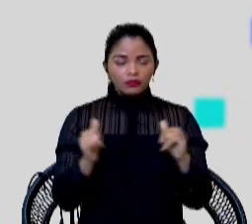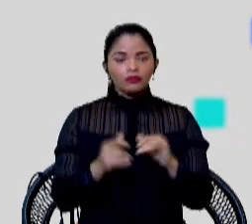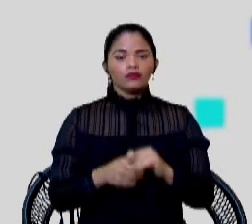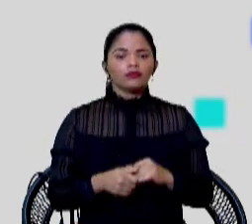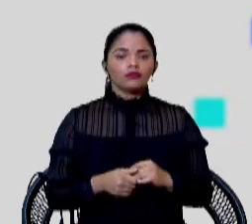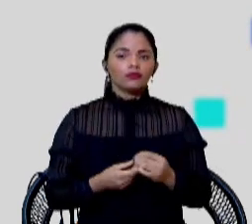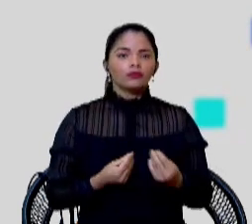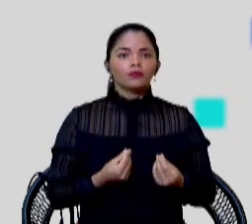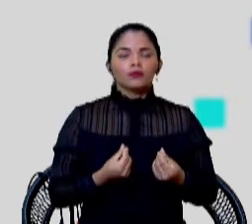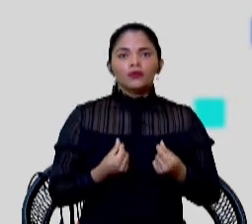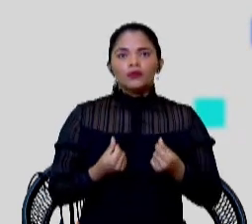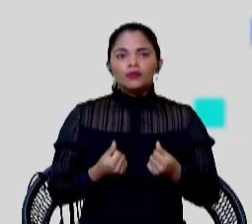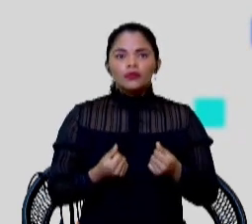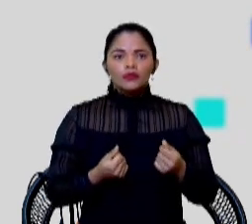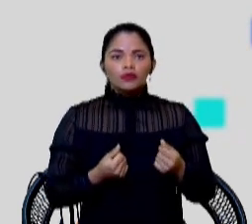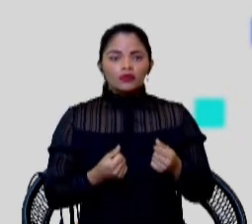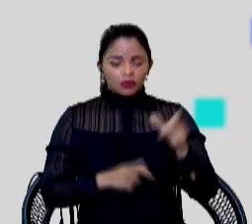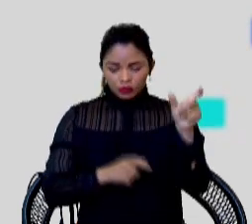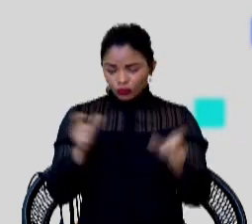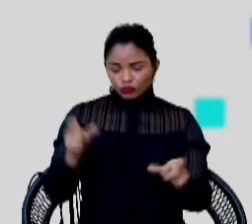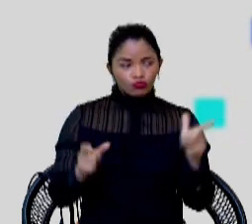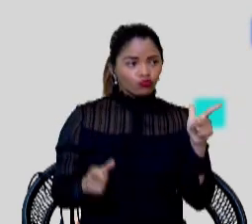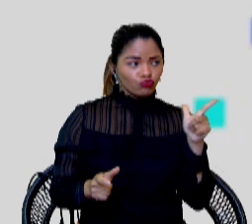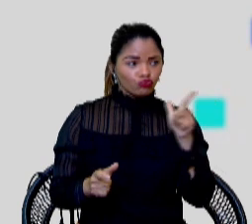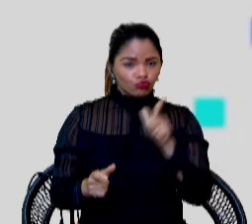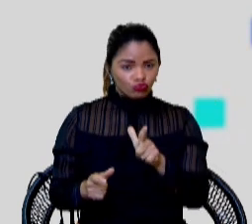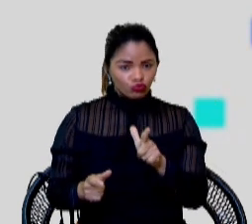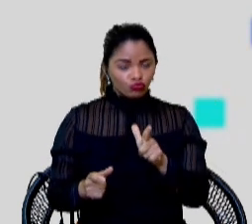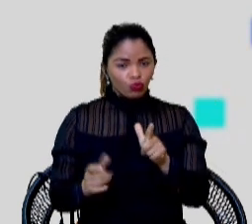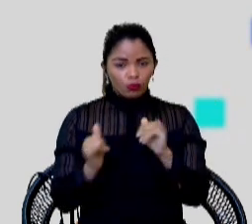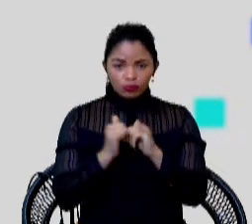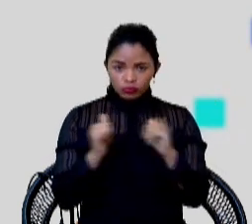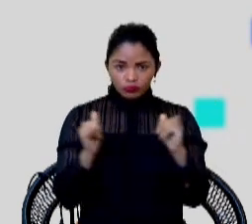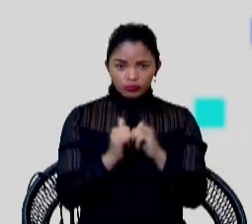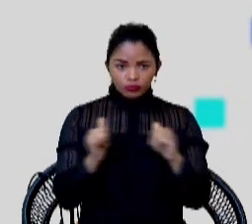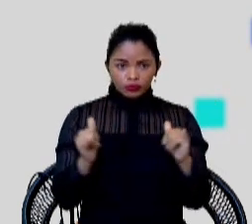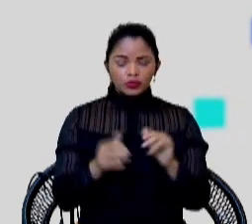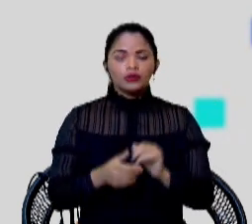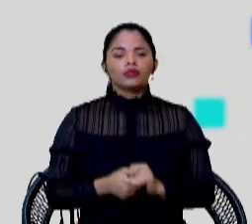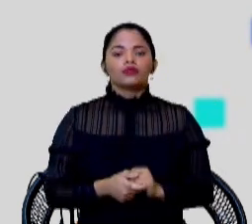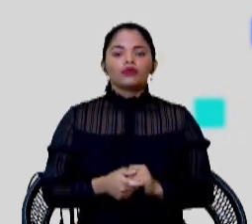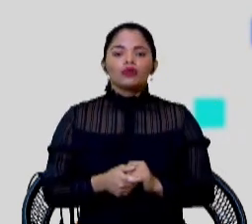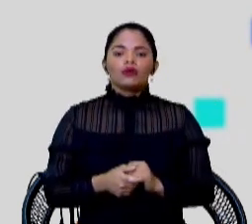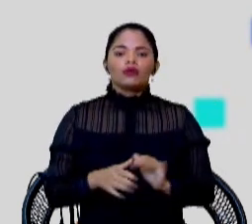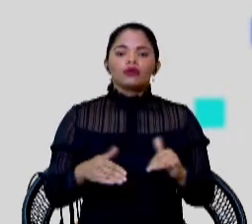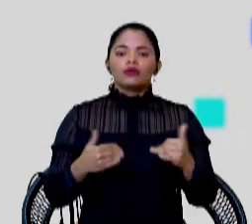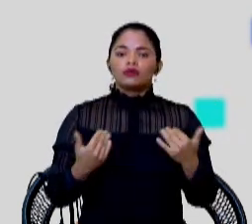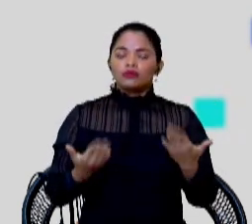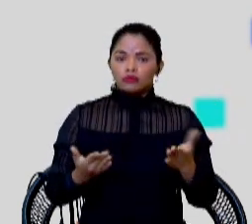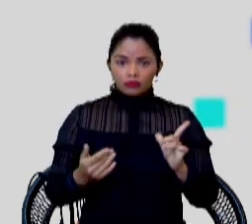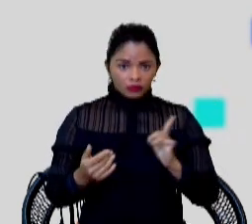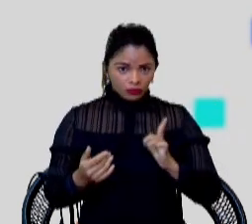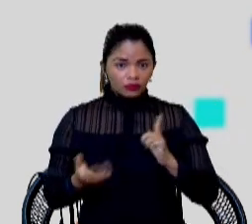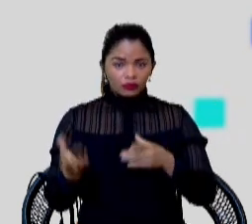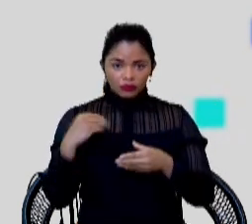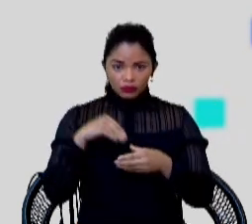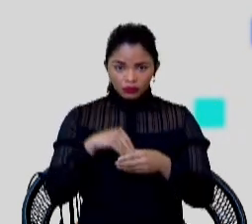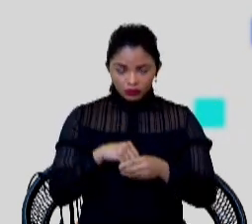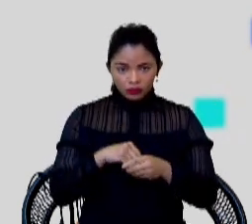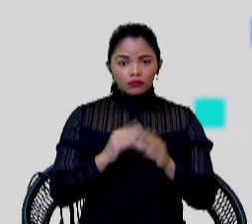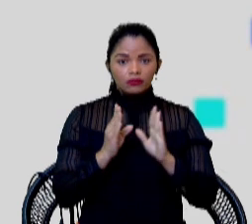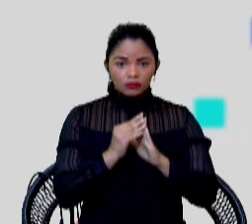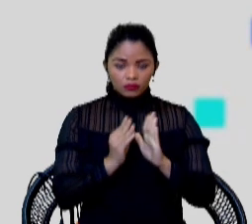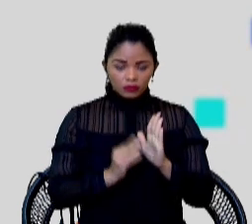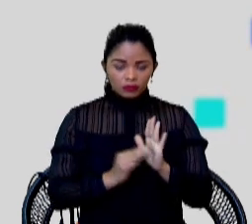de alcance de usuários, por exemplo. Então, eu vou fazer uma campanha de alcance de usuários. Eu tenho dentro do meu conjunto